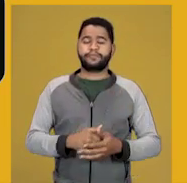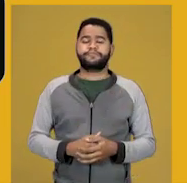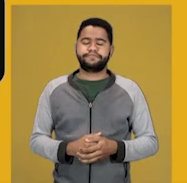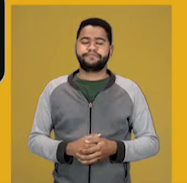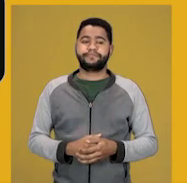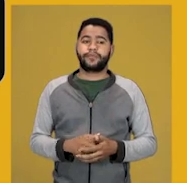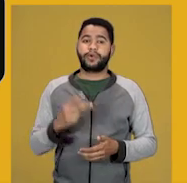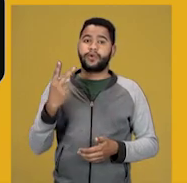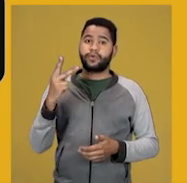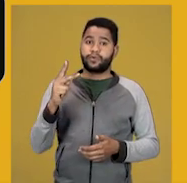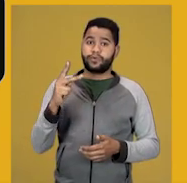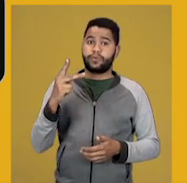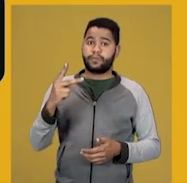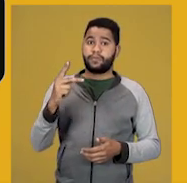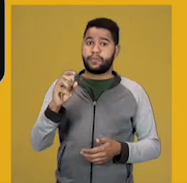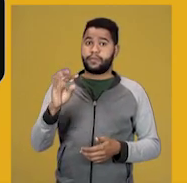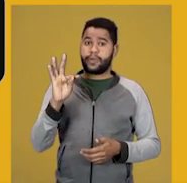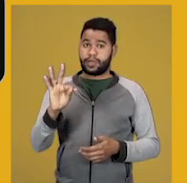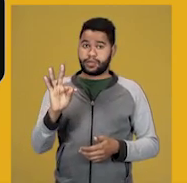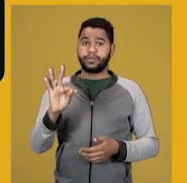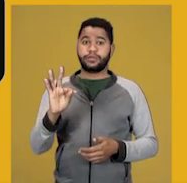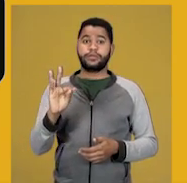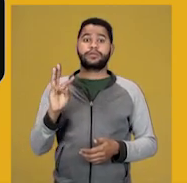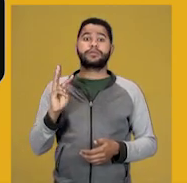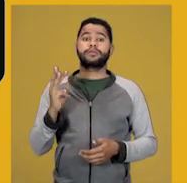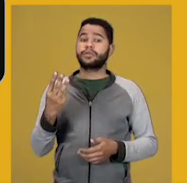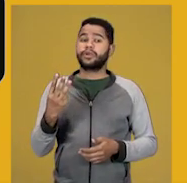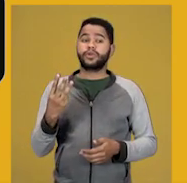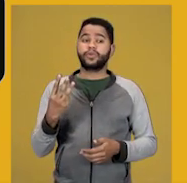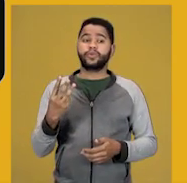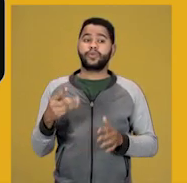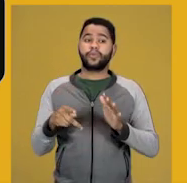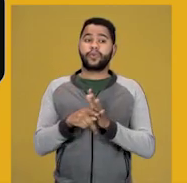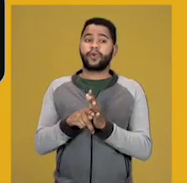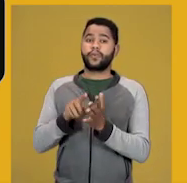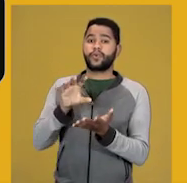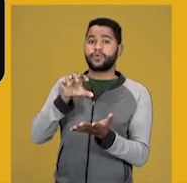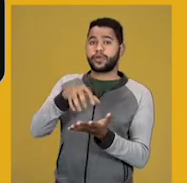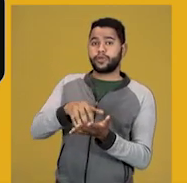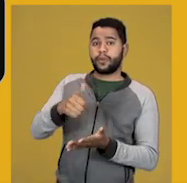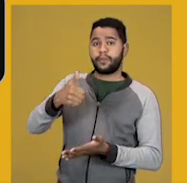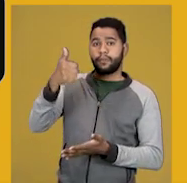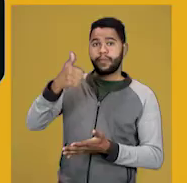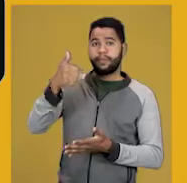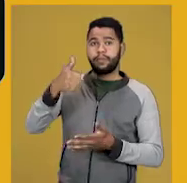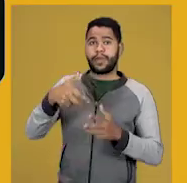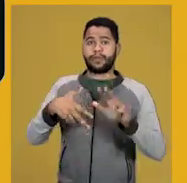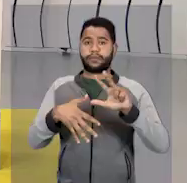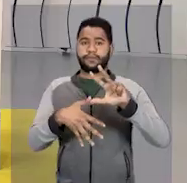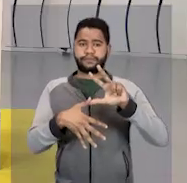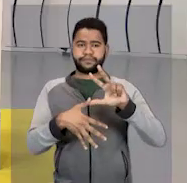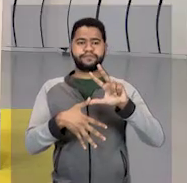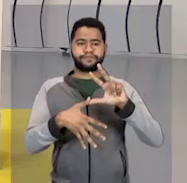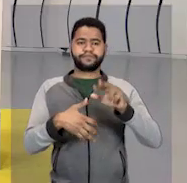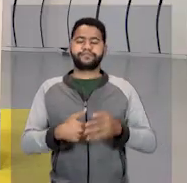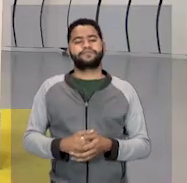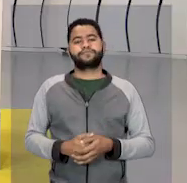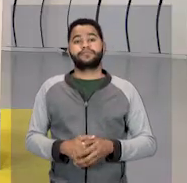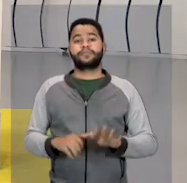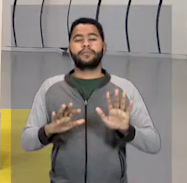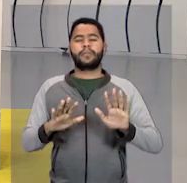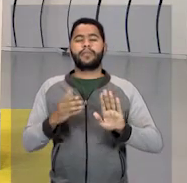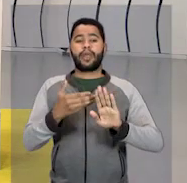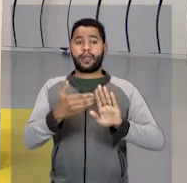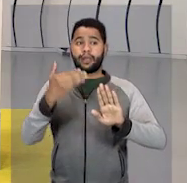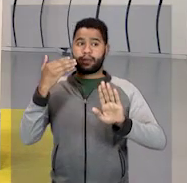seu PET 3, nós vamos trabalhar hoje o setor primário da América Latina, tá? Então, antes de dar o início,